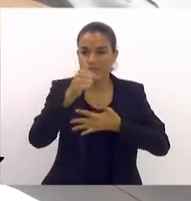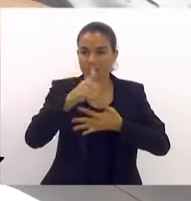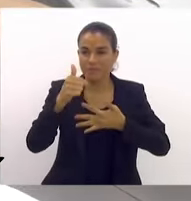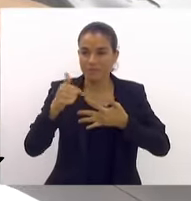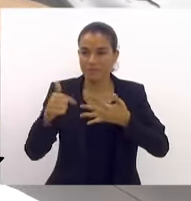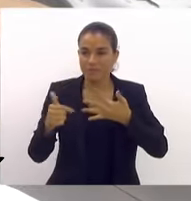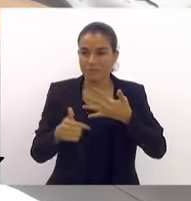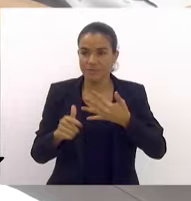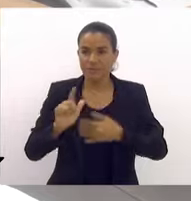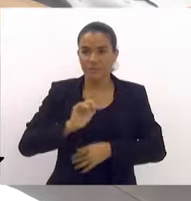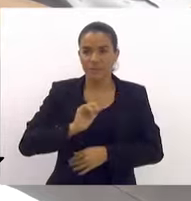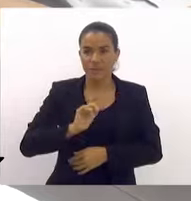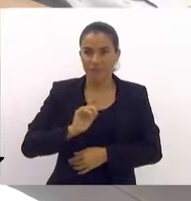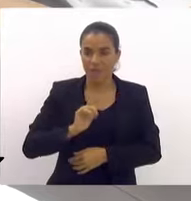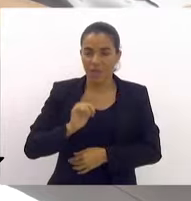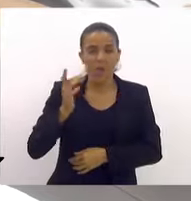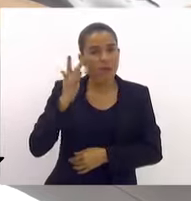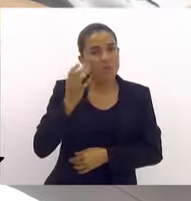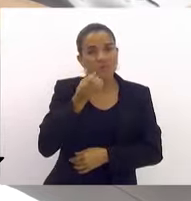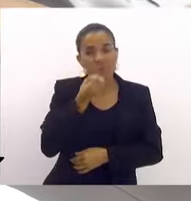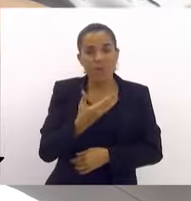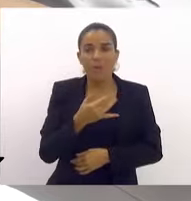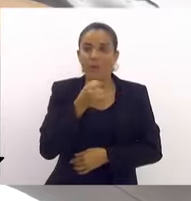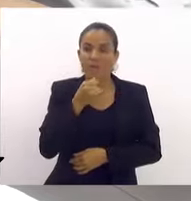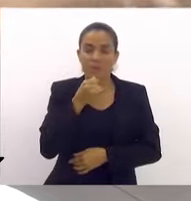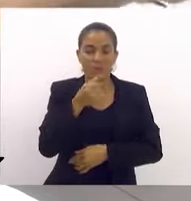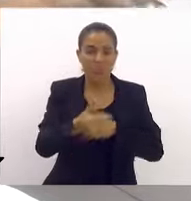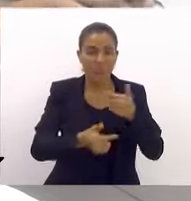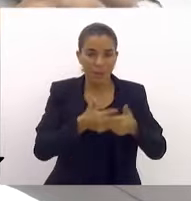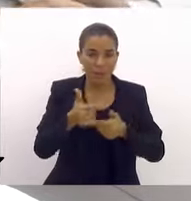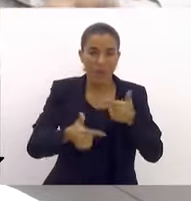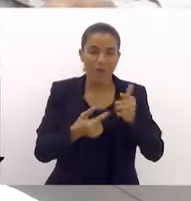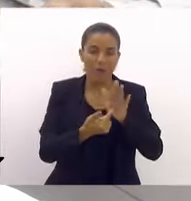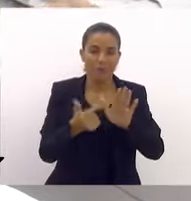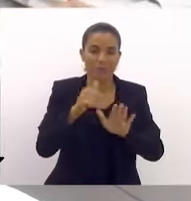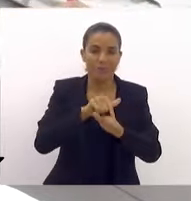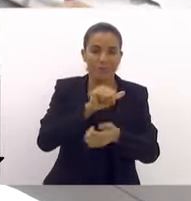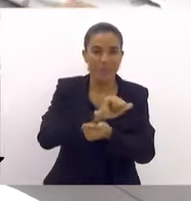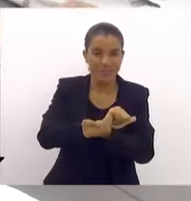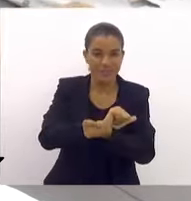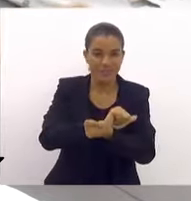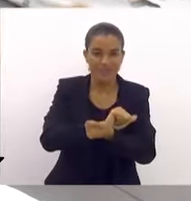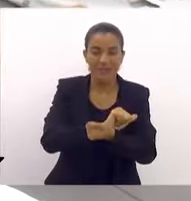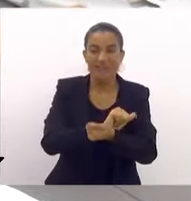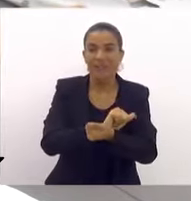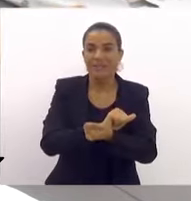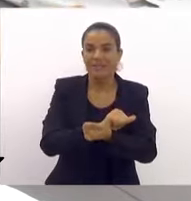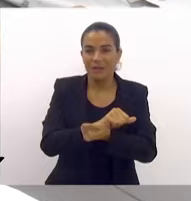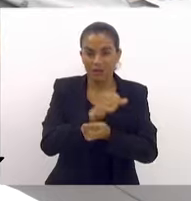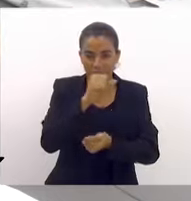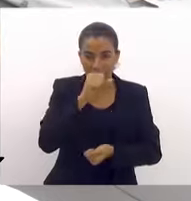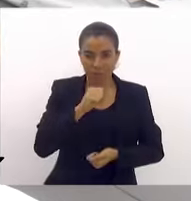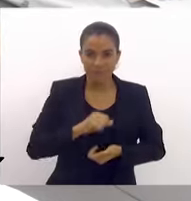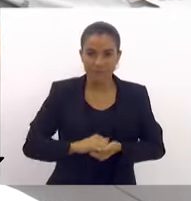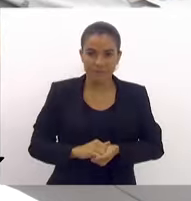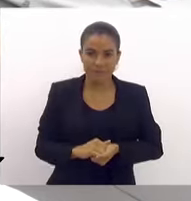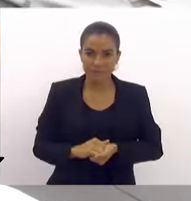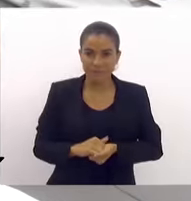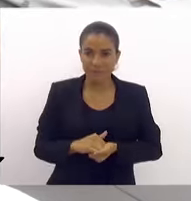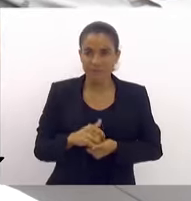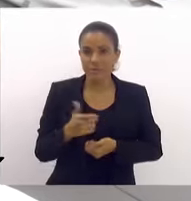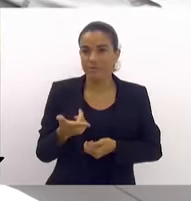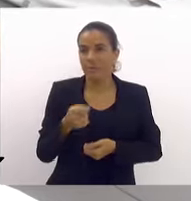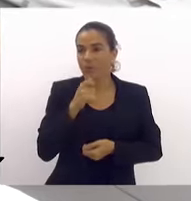que constam em outros, que eu acho muito bem, por exemplo, a questão do trabalho escravo. Bacana que a entidade não tenha